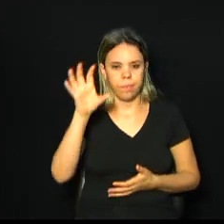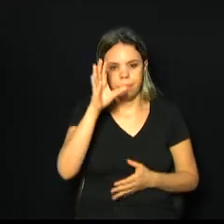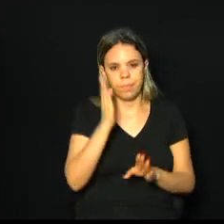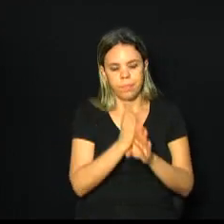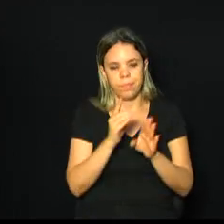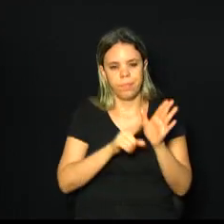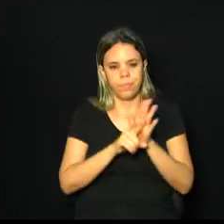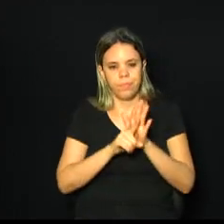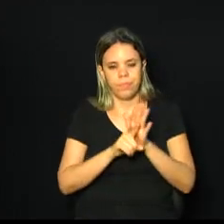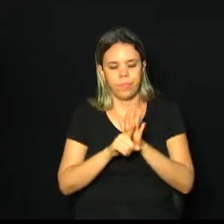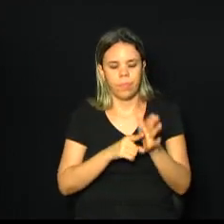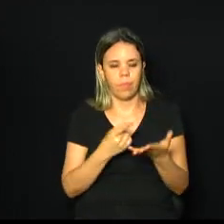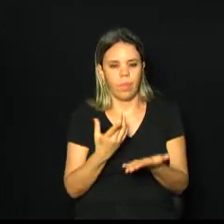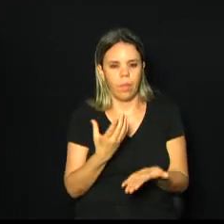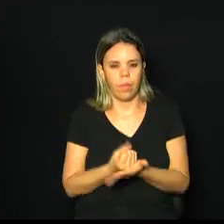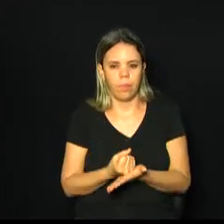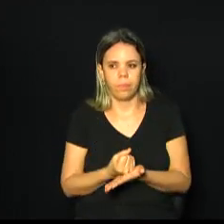dados,